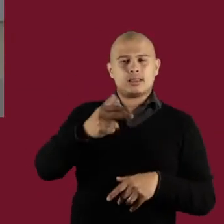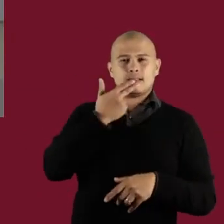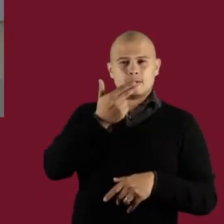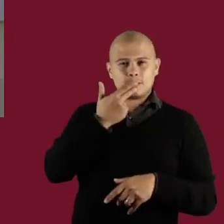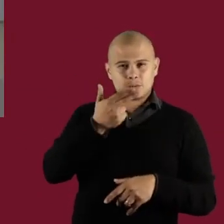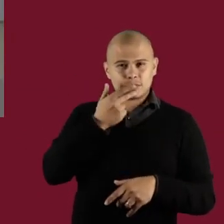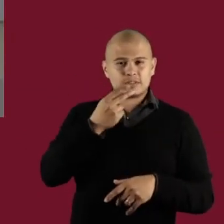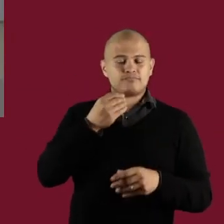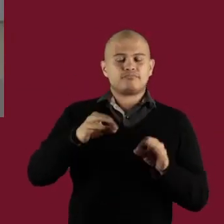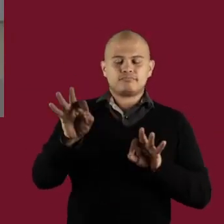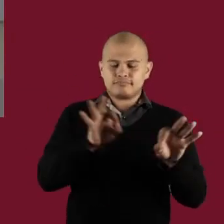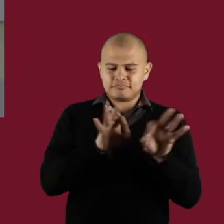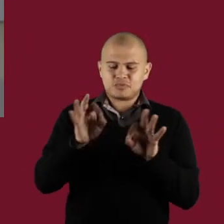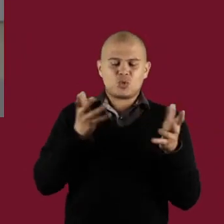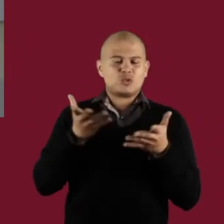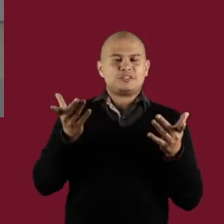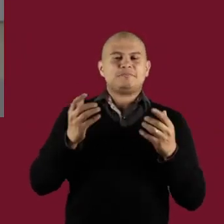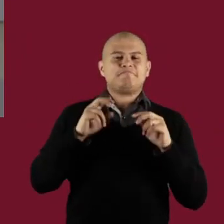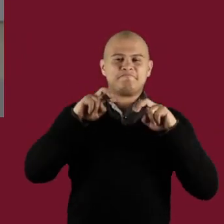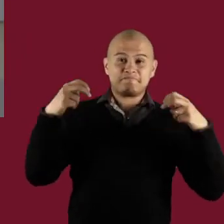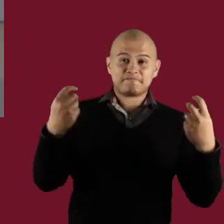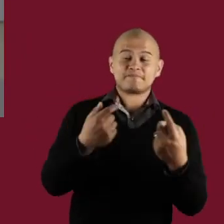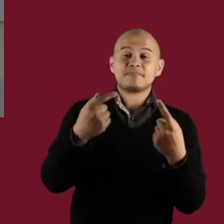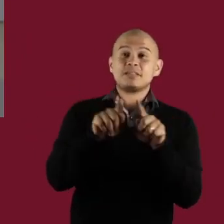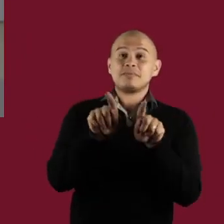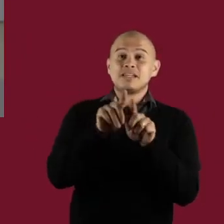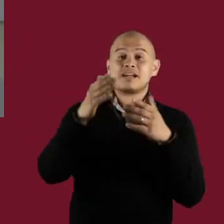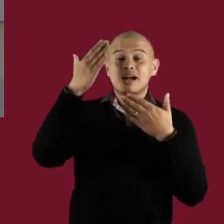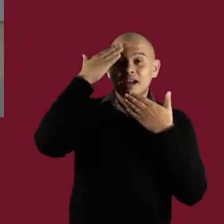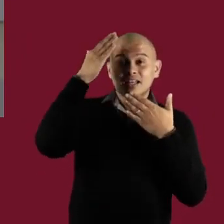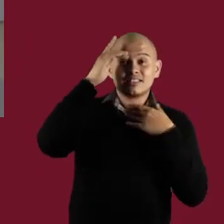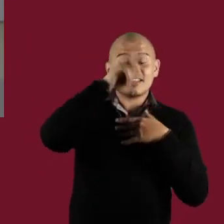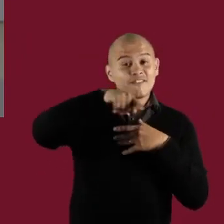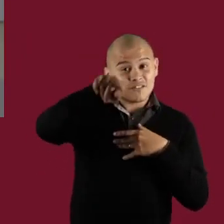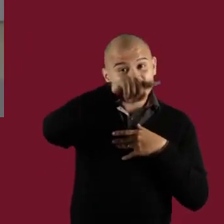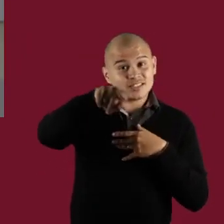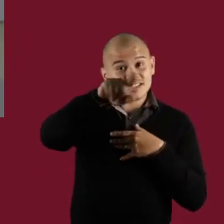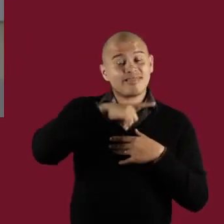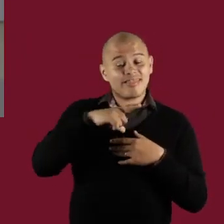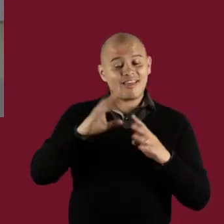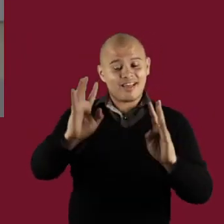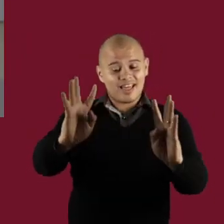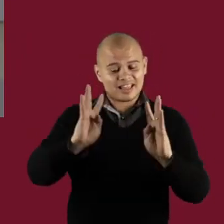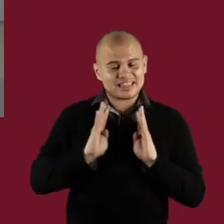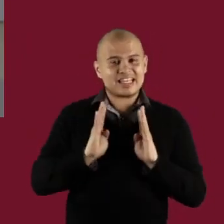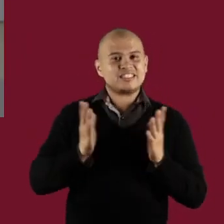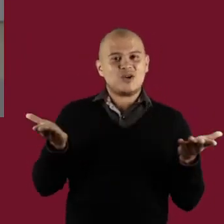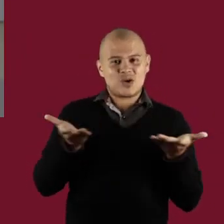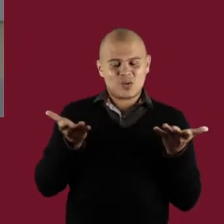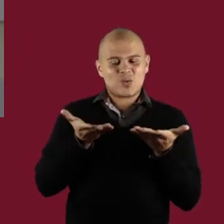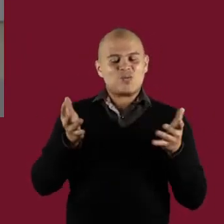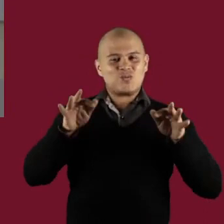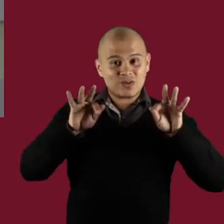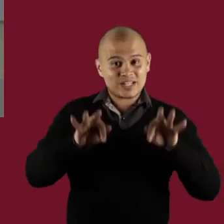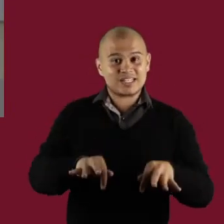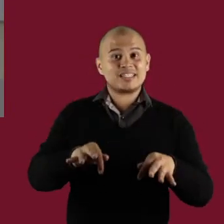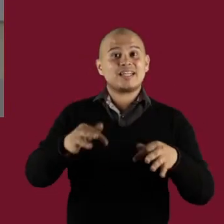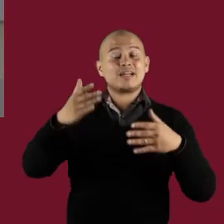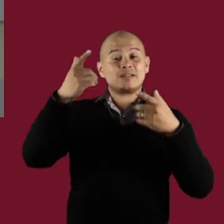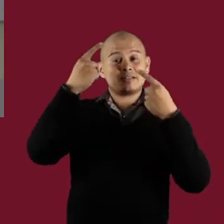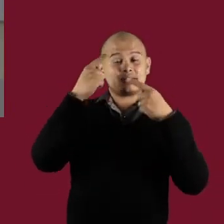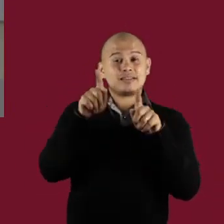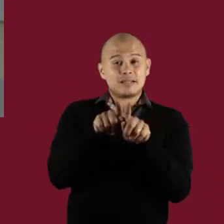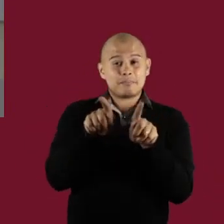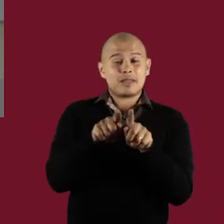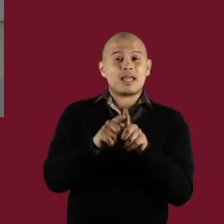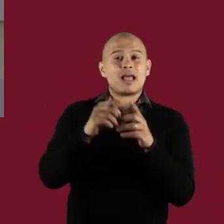encontro. Agradecer a presença de todas e todos que nos acompanharam até aqui. Ao apoio técnico do Centro de